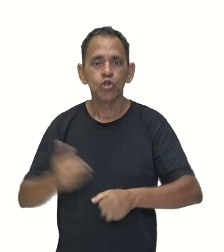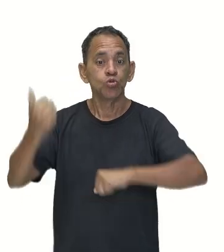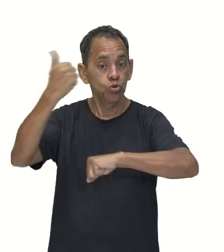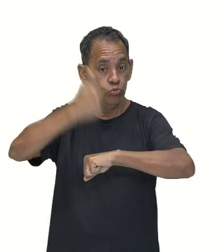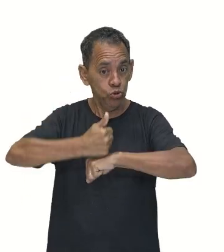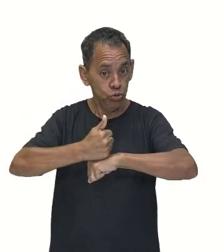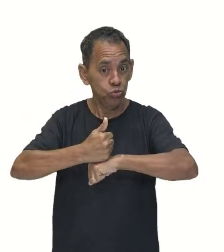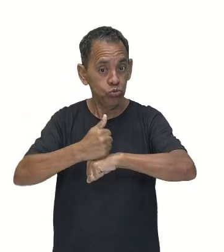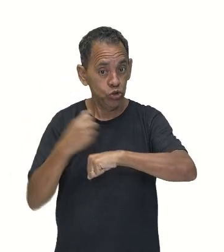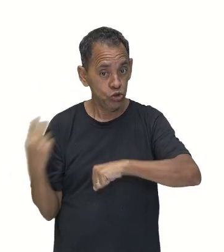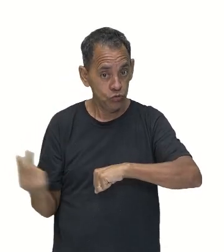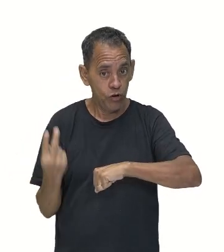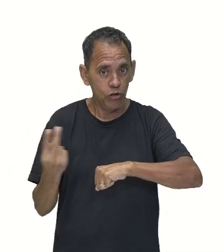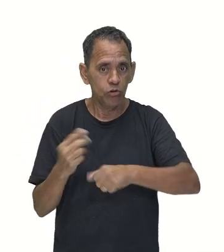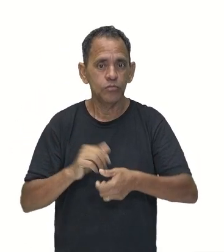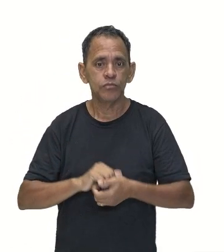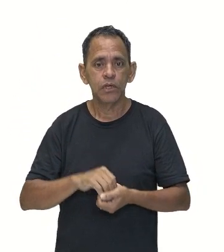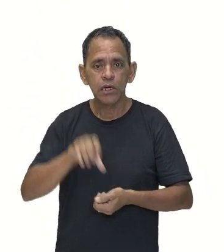faz a multiplicação